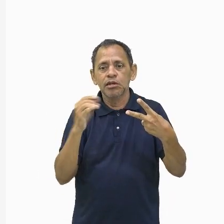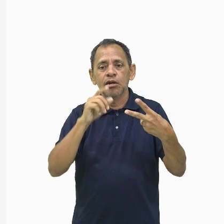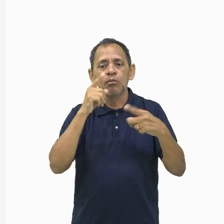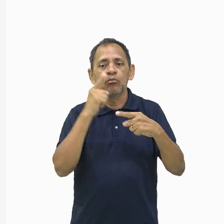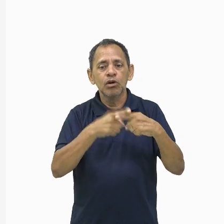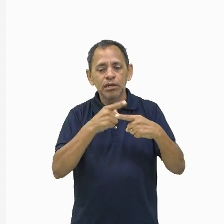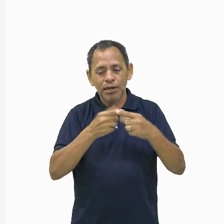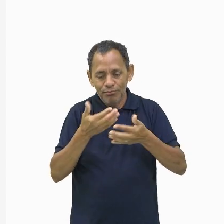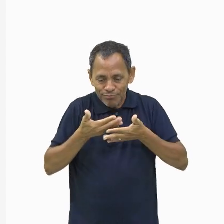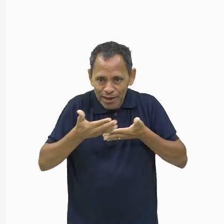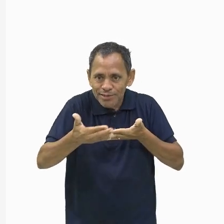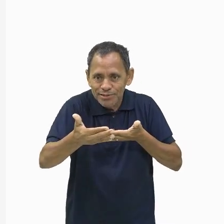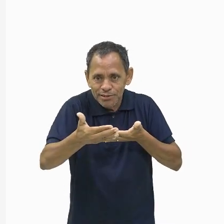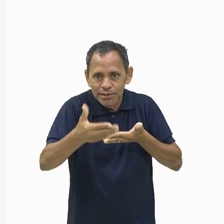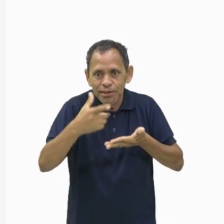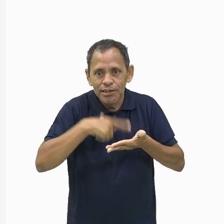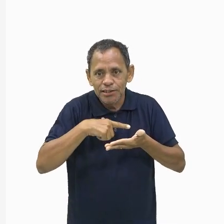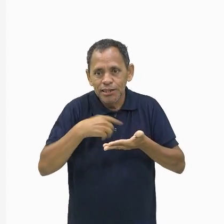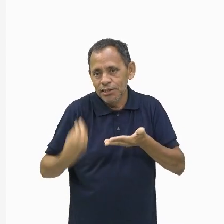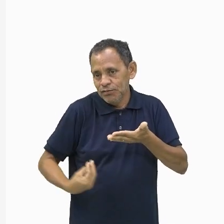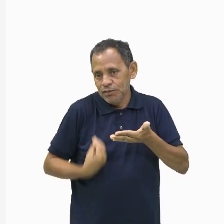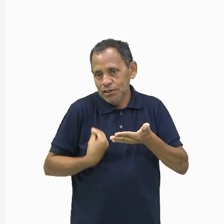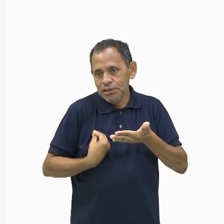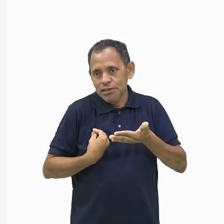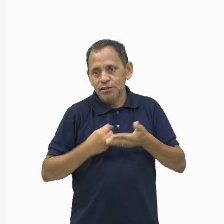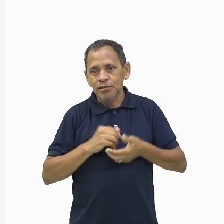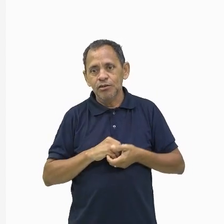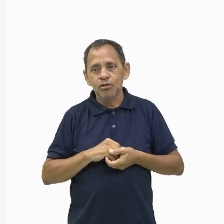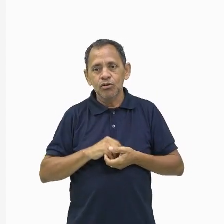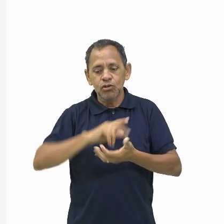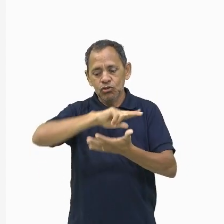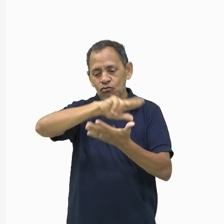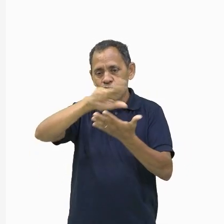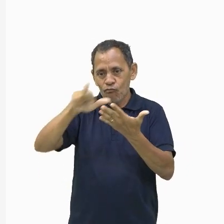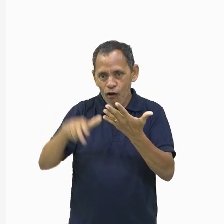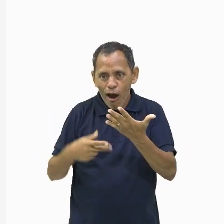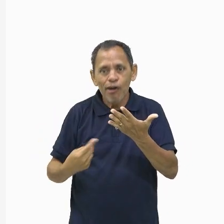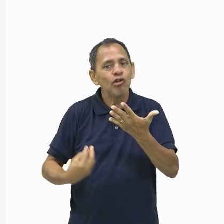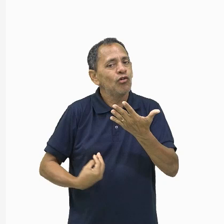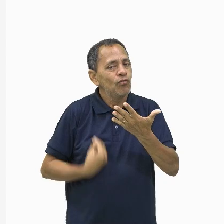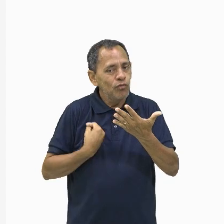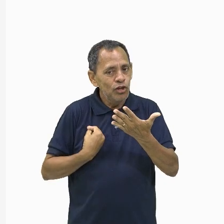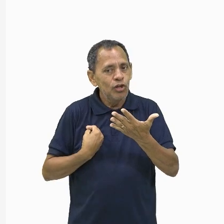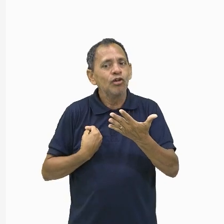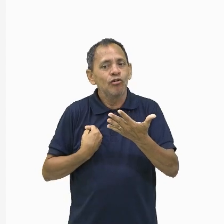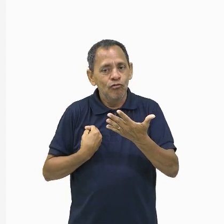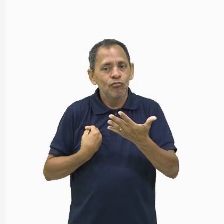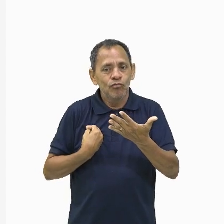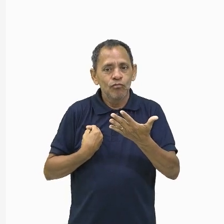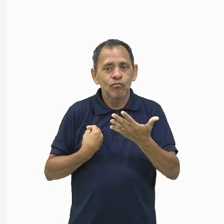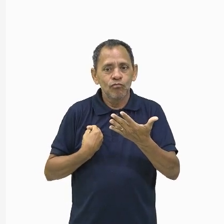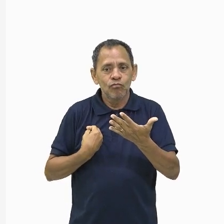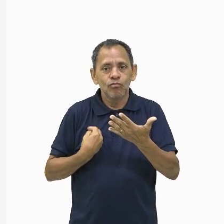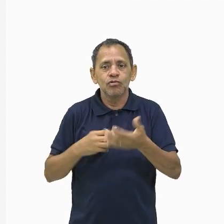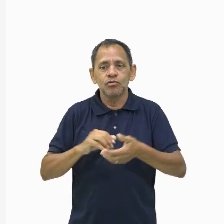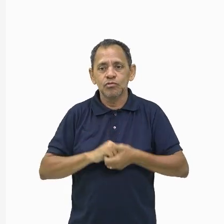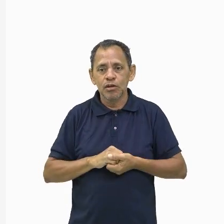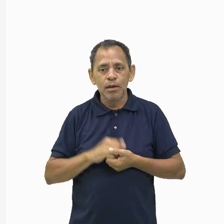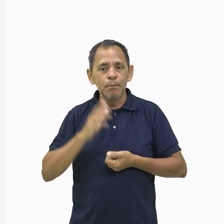partir dele que existem as vidas, né? Os seres vivos, principalmente